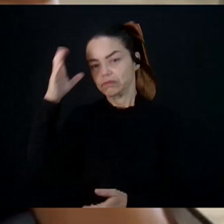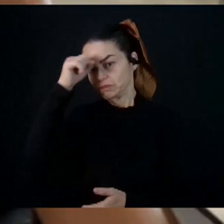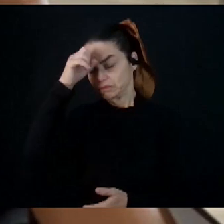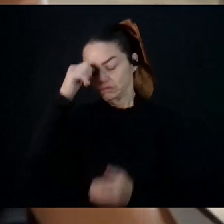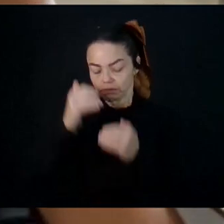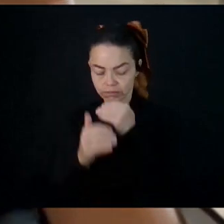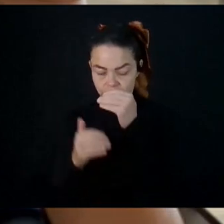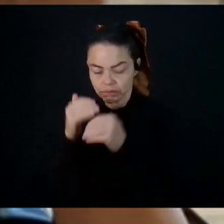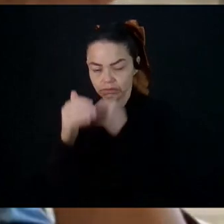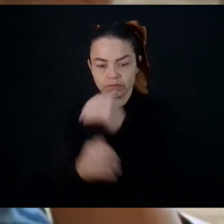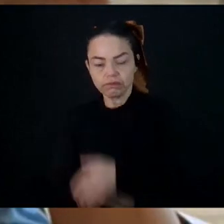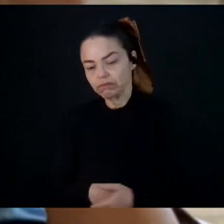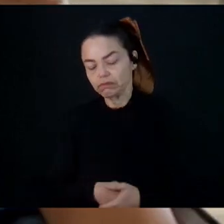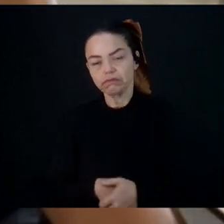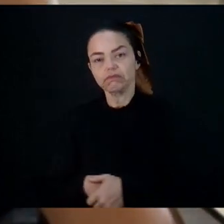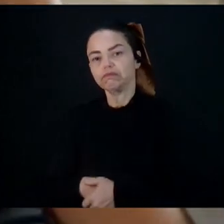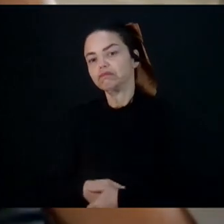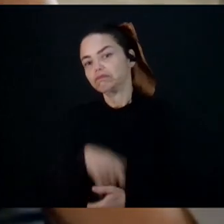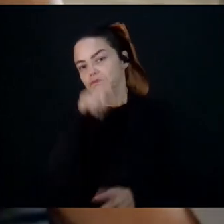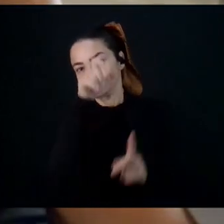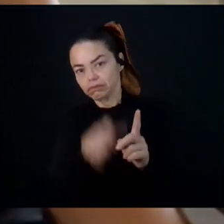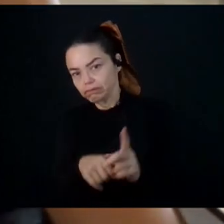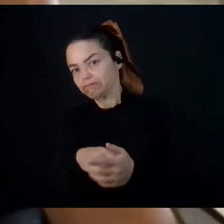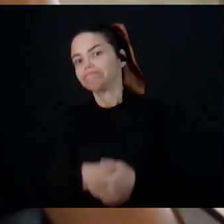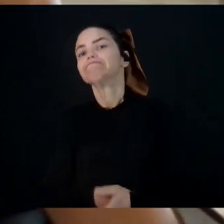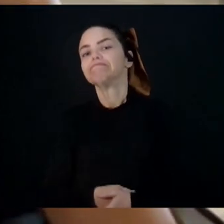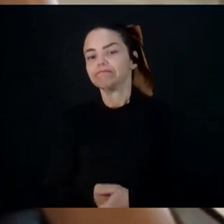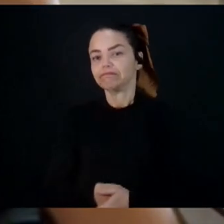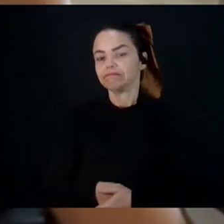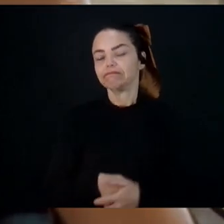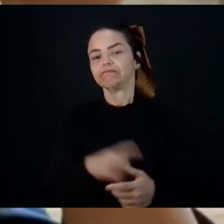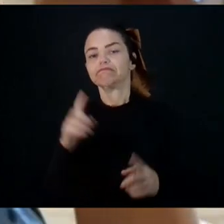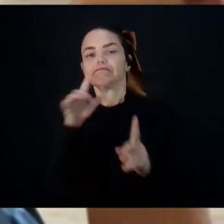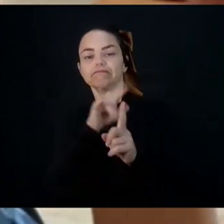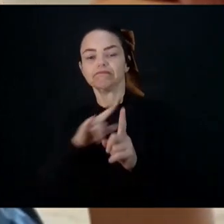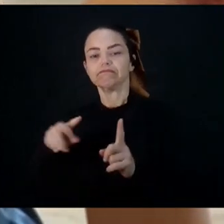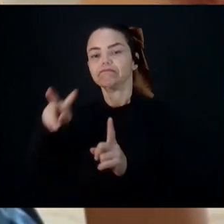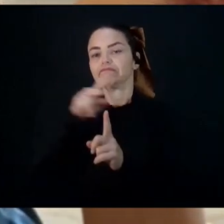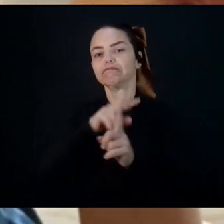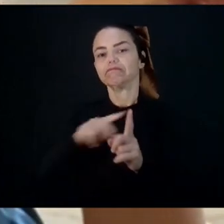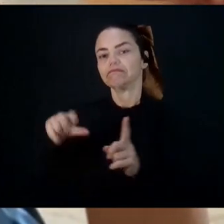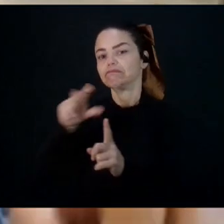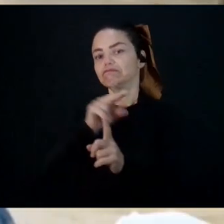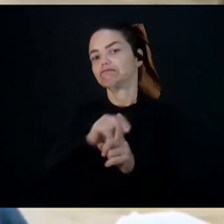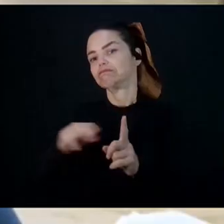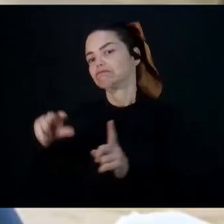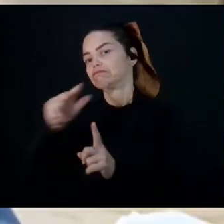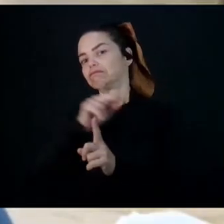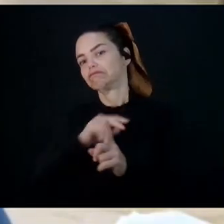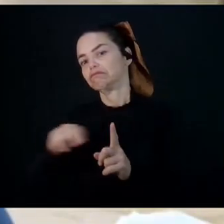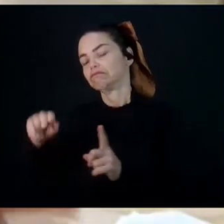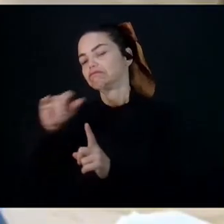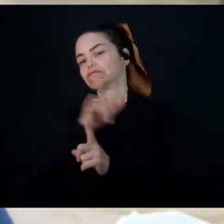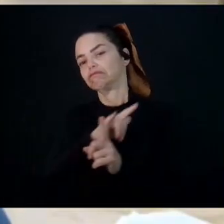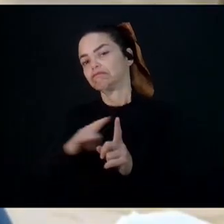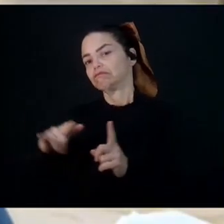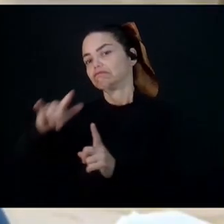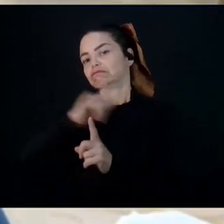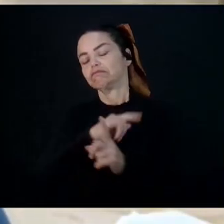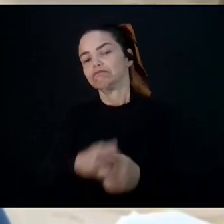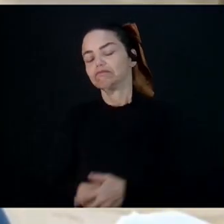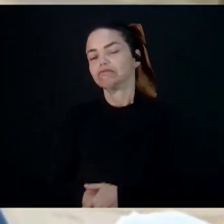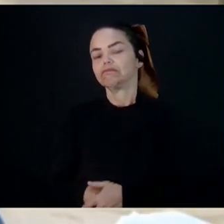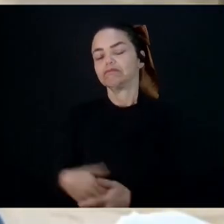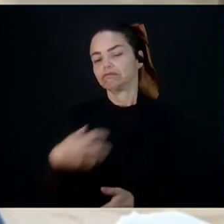de uma pessoa que tem sintomas graves, né? Mas até chegar a